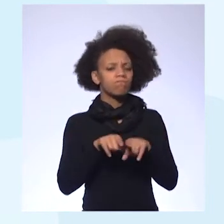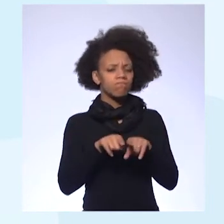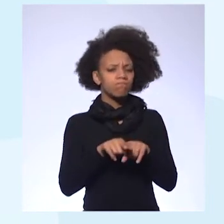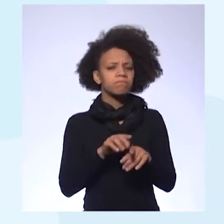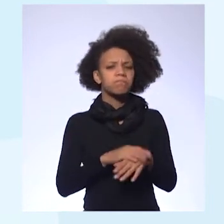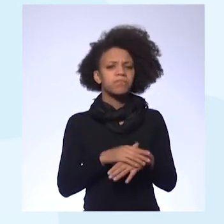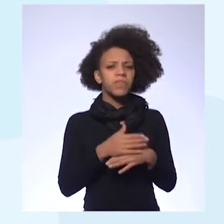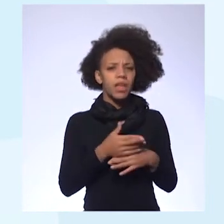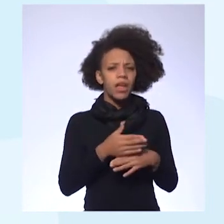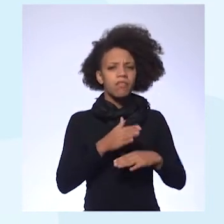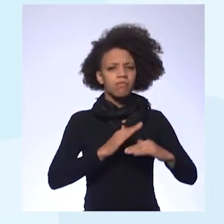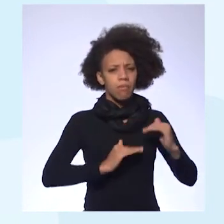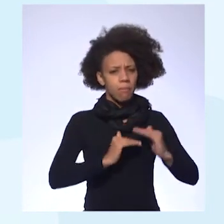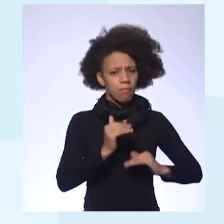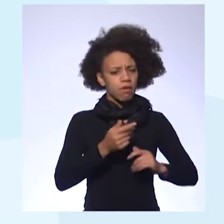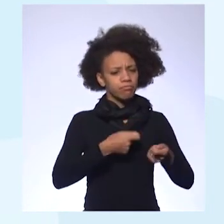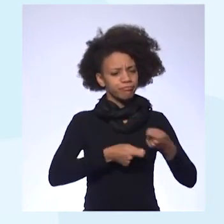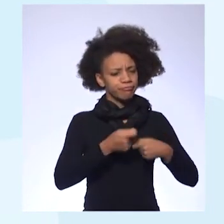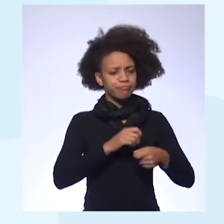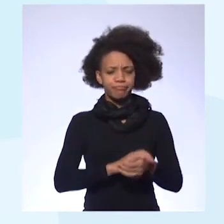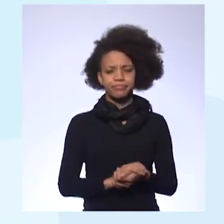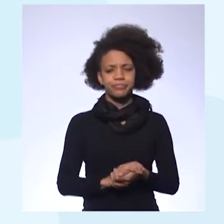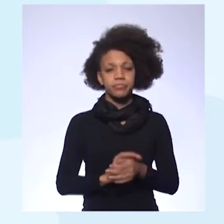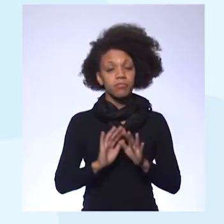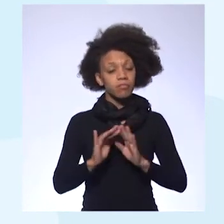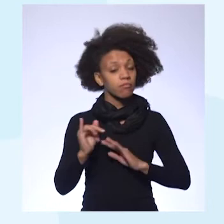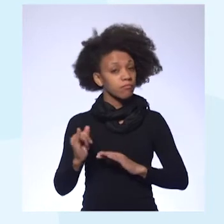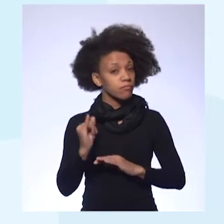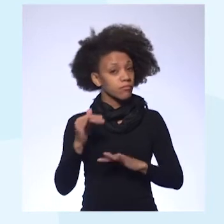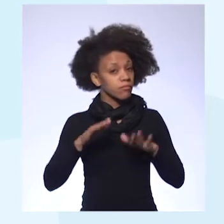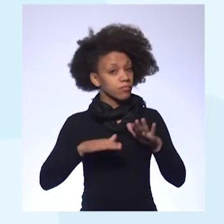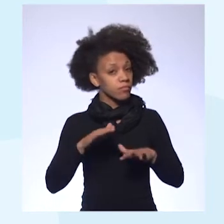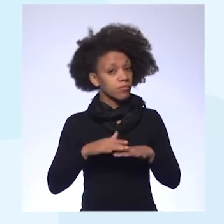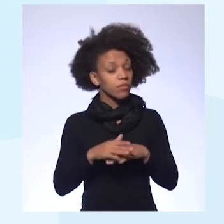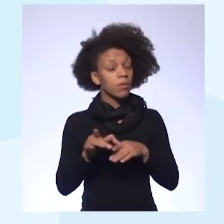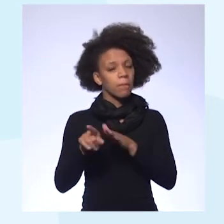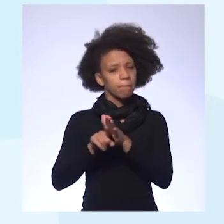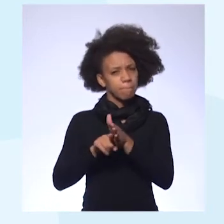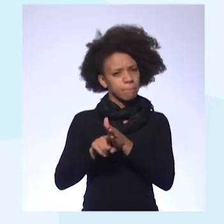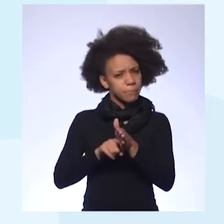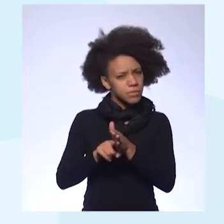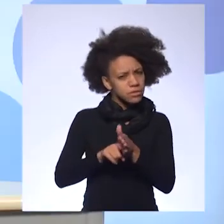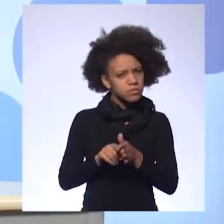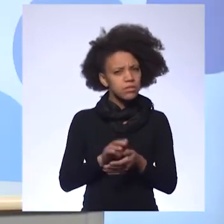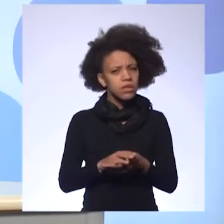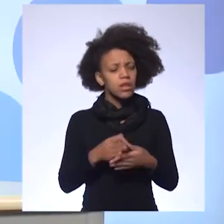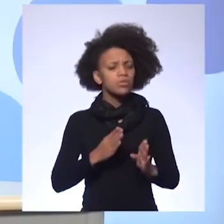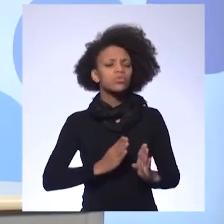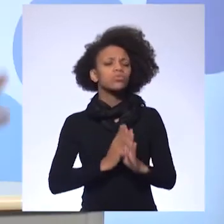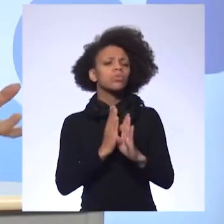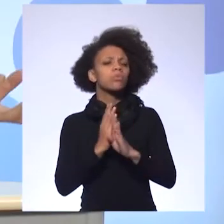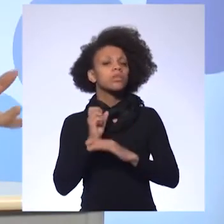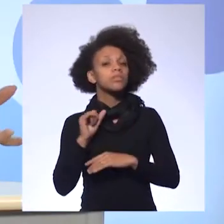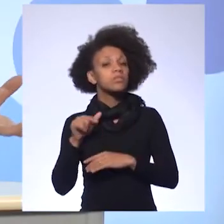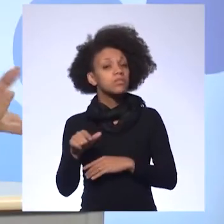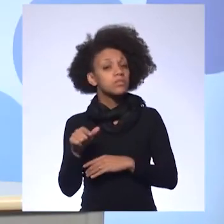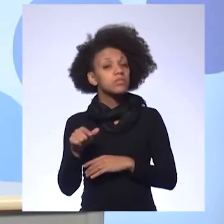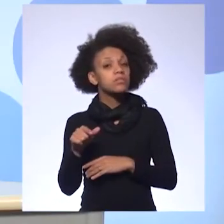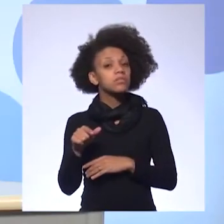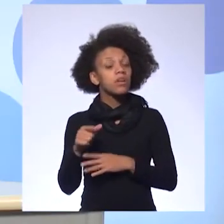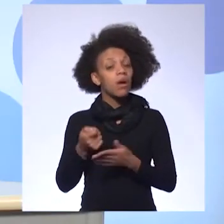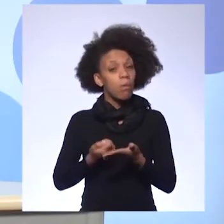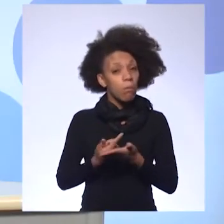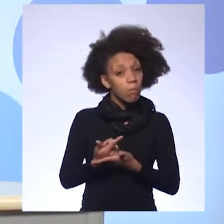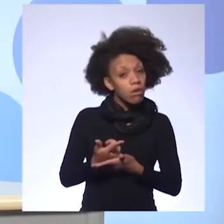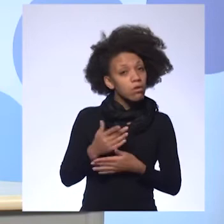essa atividade econômica. Então, é importante, às vezes, a gente pesquisar um pouquinho e descobrir se aquele item que nós estamos